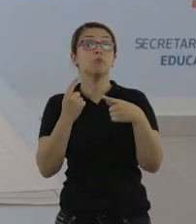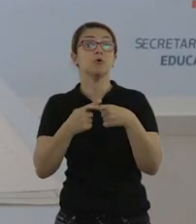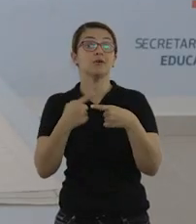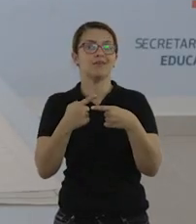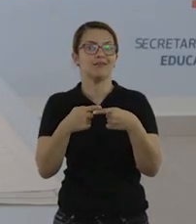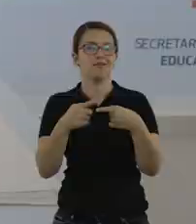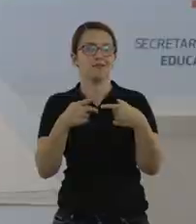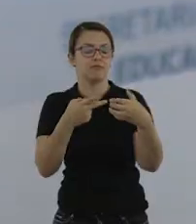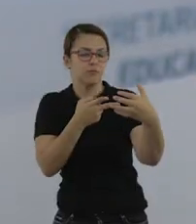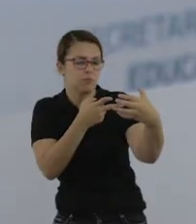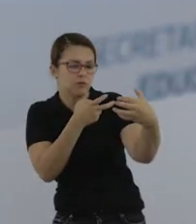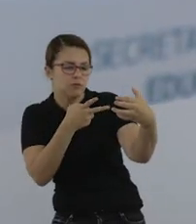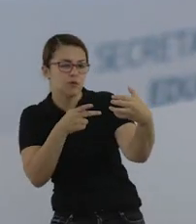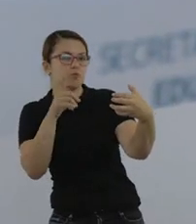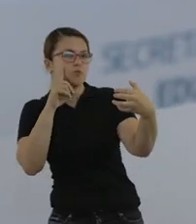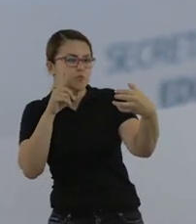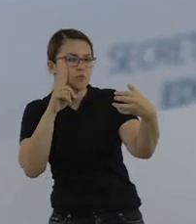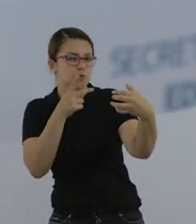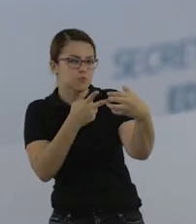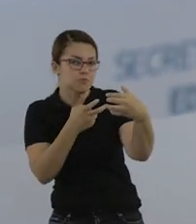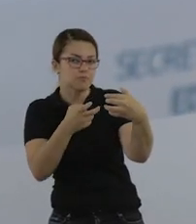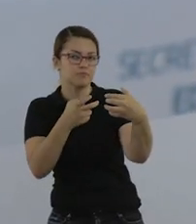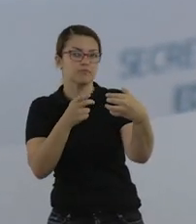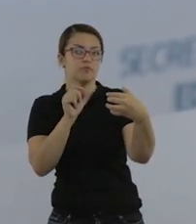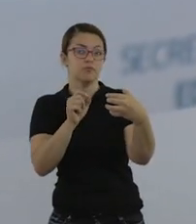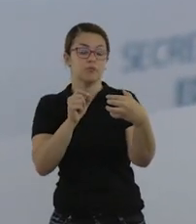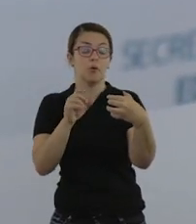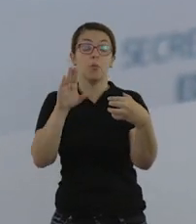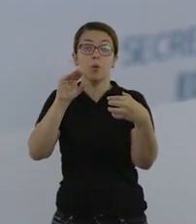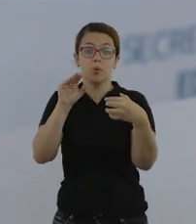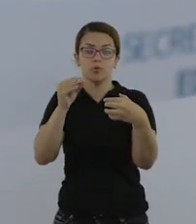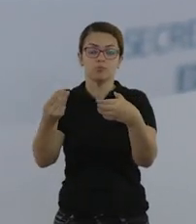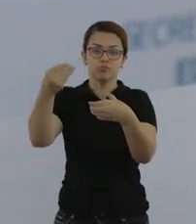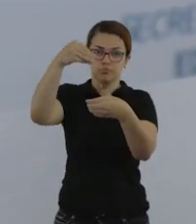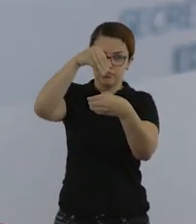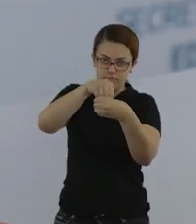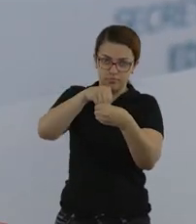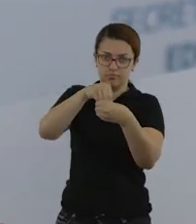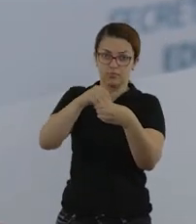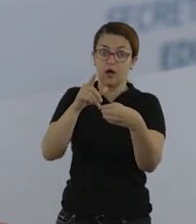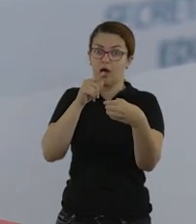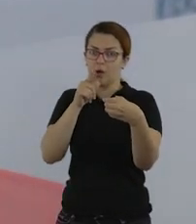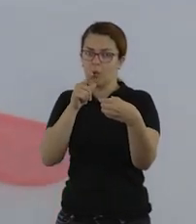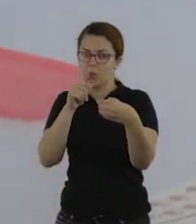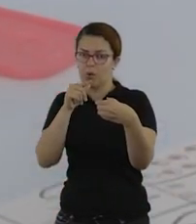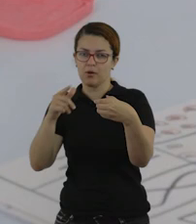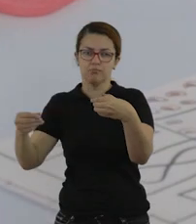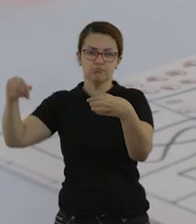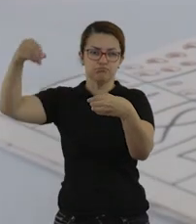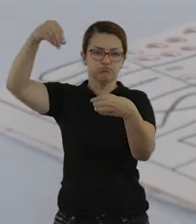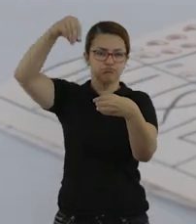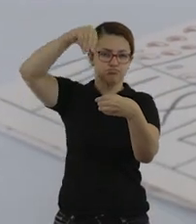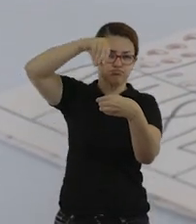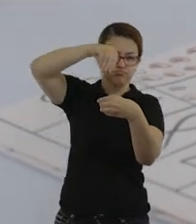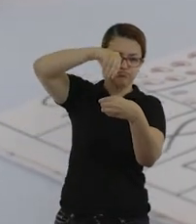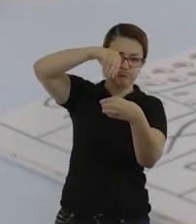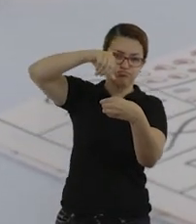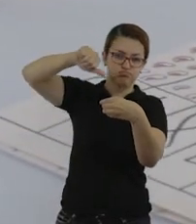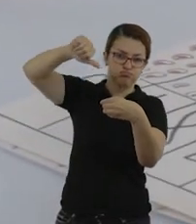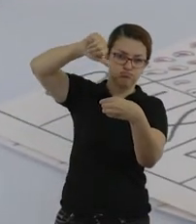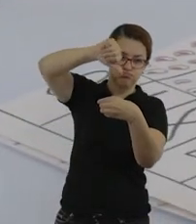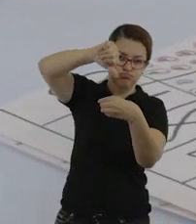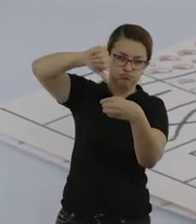dia a dia. Vai umedecer o algodãozinho. Tá vendo, ó? Umedecer um pouquinho o algodão. Não pode